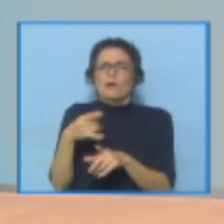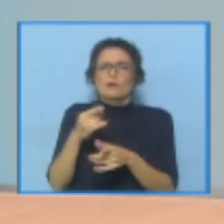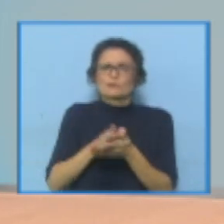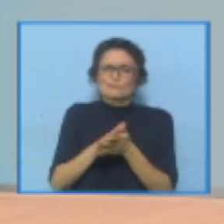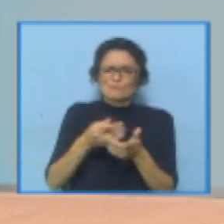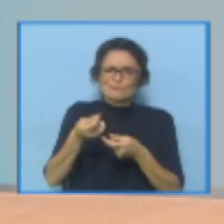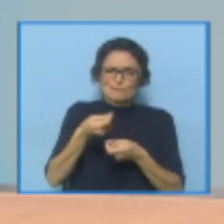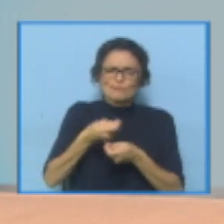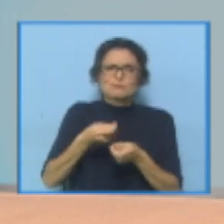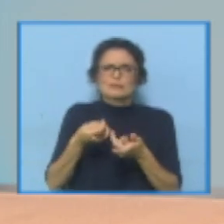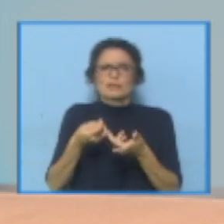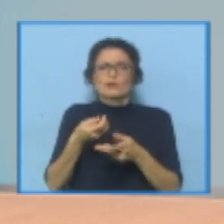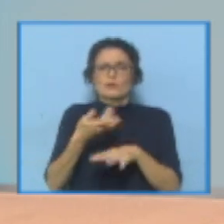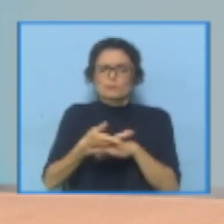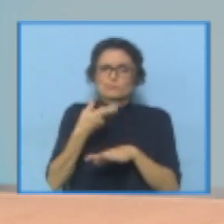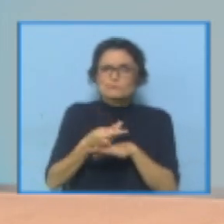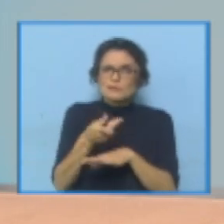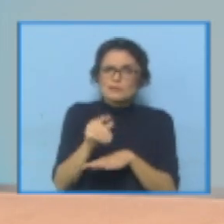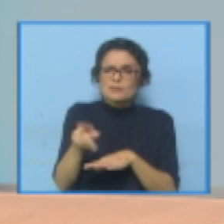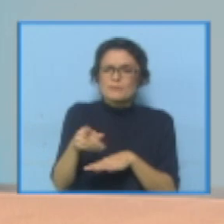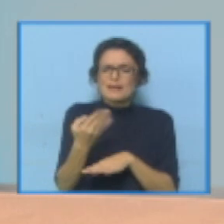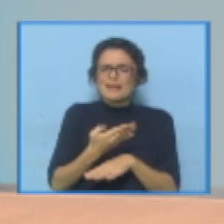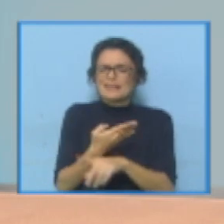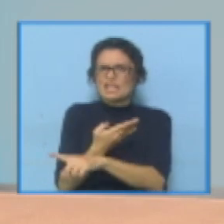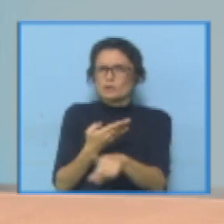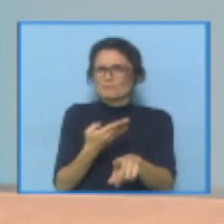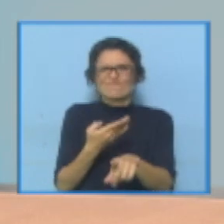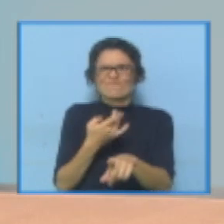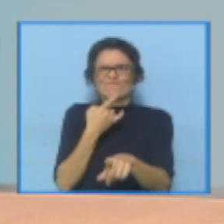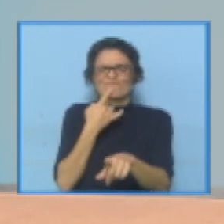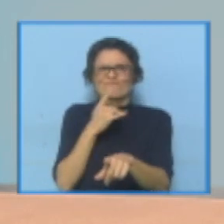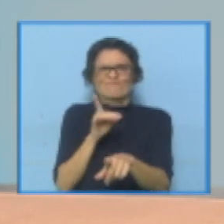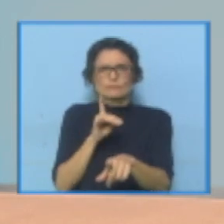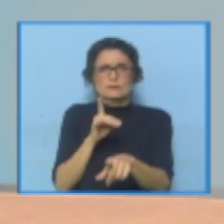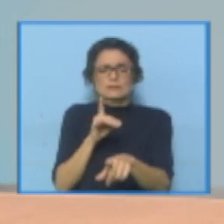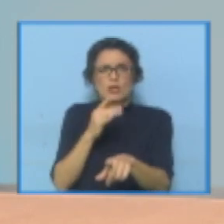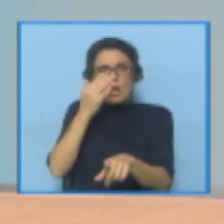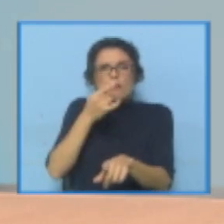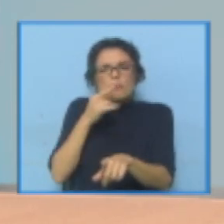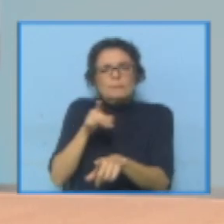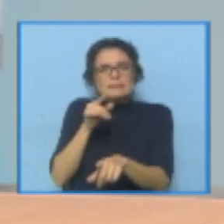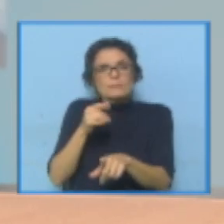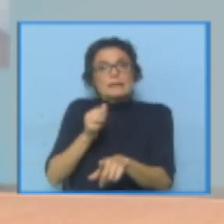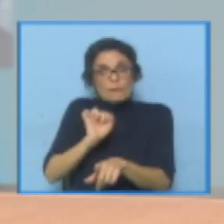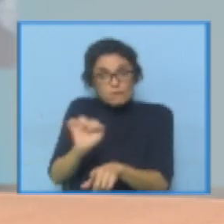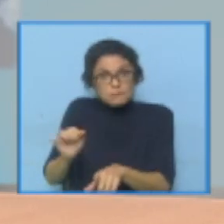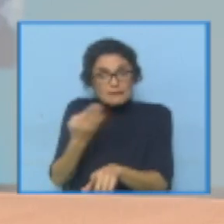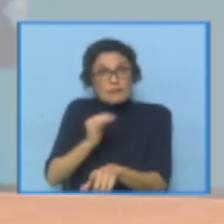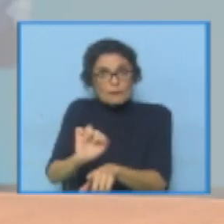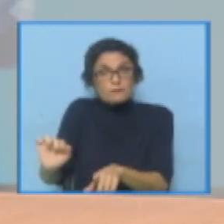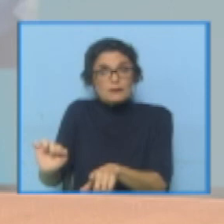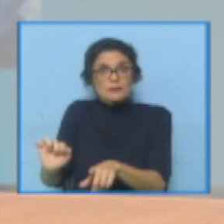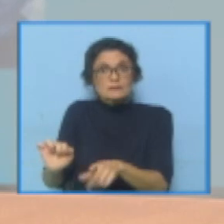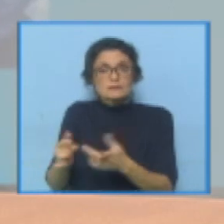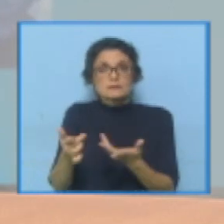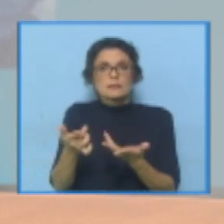venda, de tráfico, que são direitos que elas não têm muita noção que são delas, no fundo, não é? Depois, quando